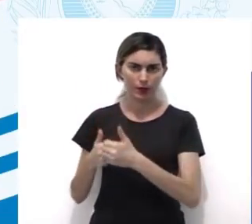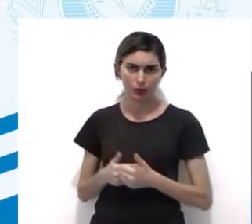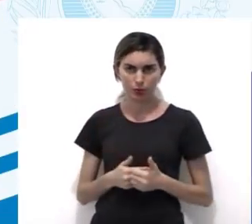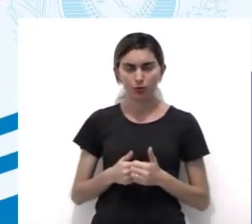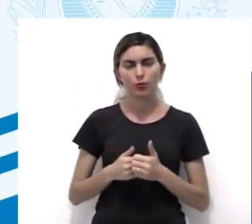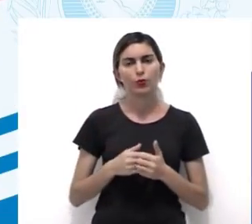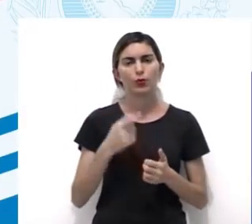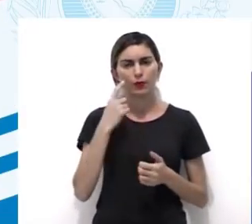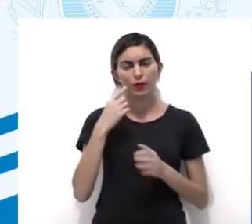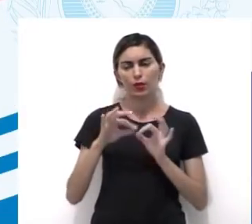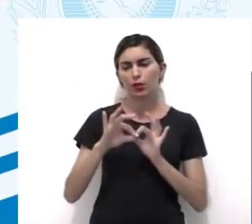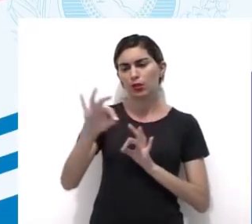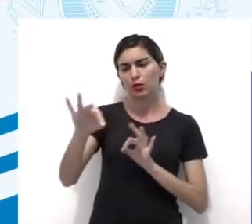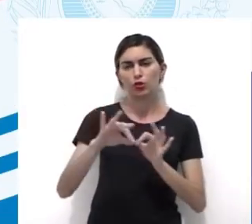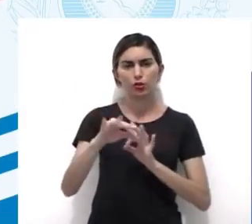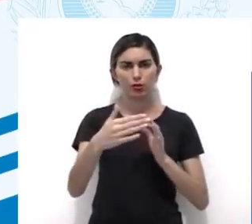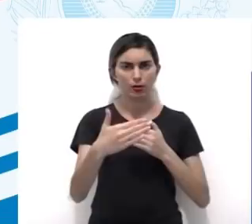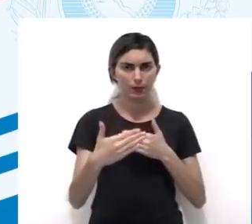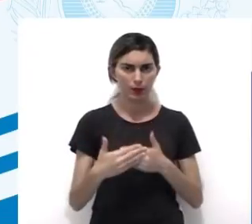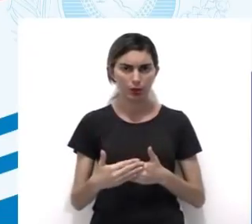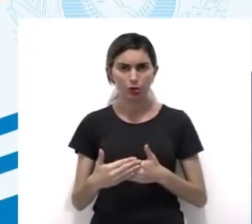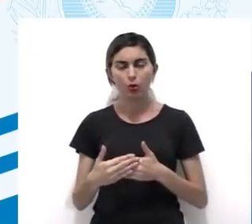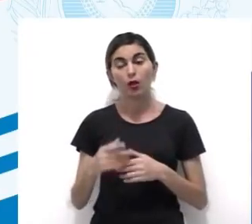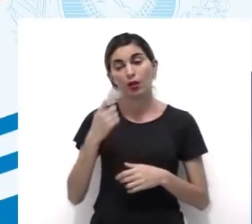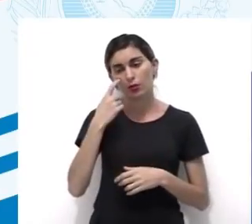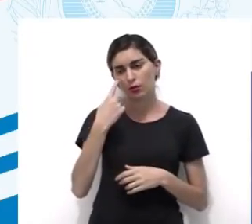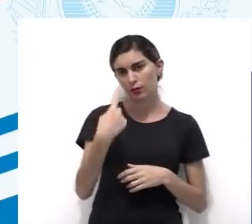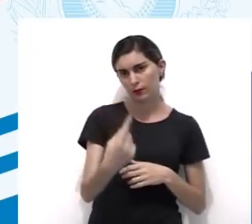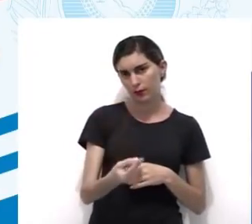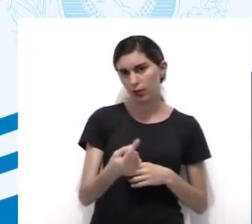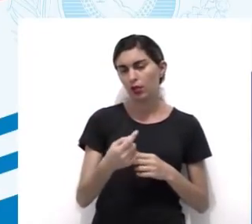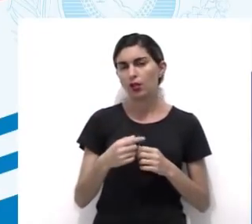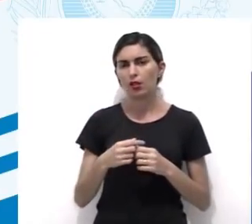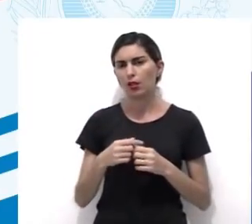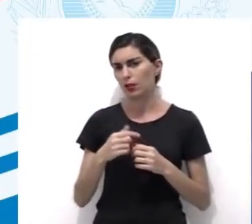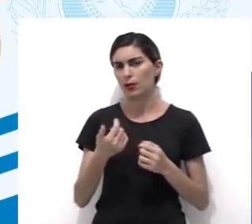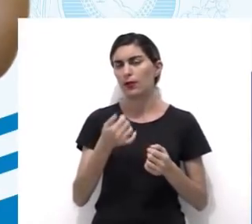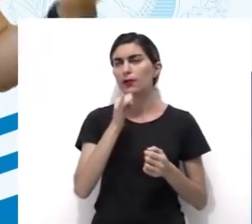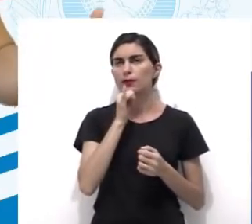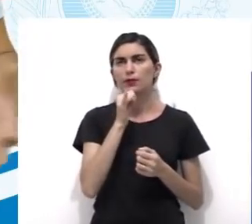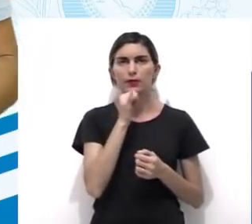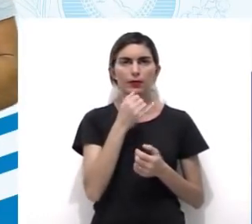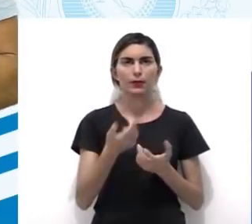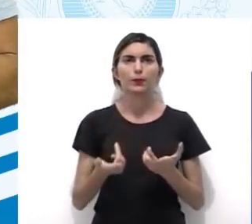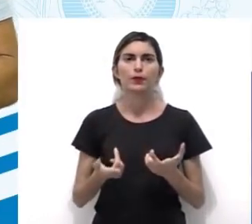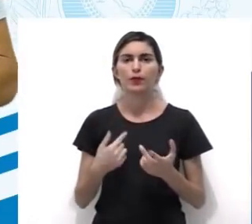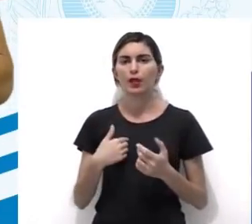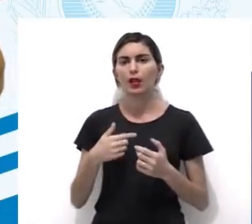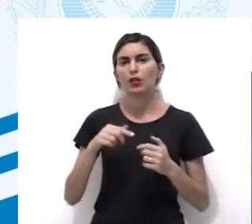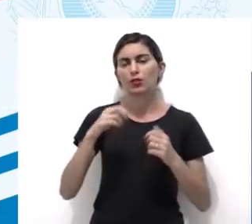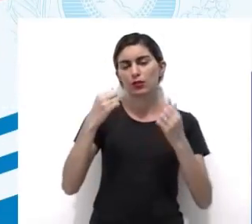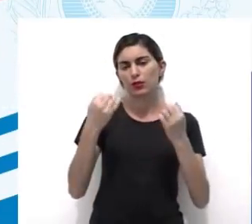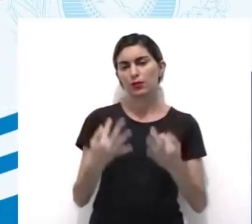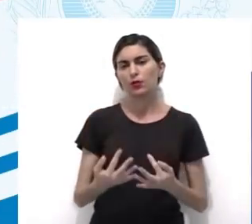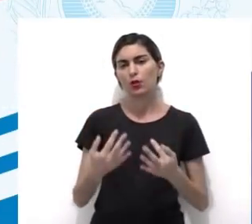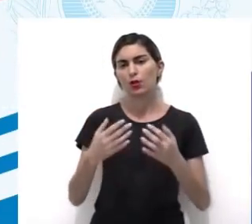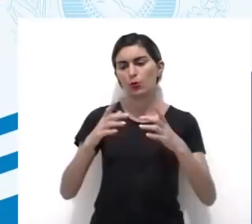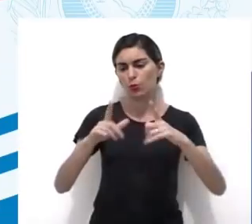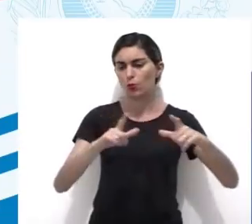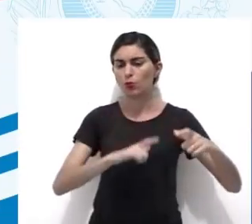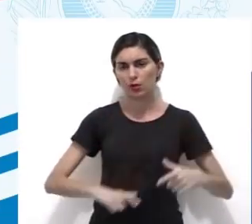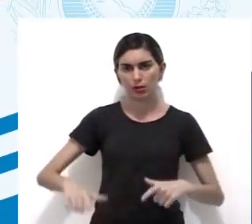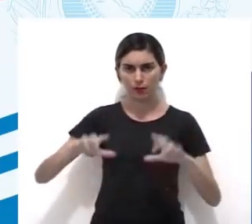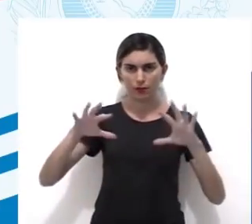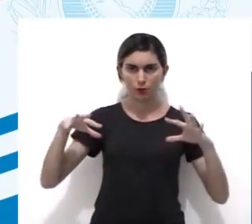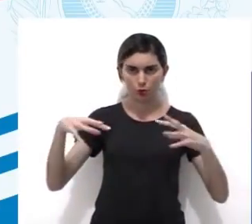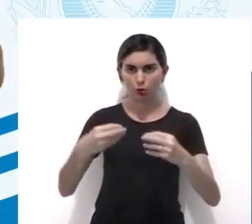não é? De uma distância menor. A gente, obviamente, não descarta a presença do espaço